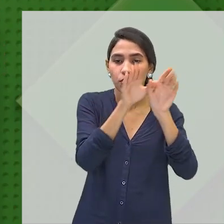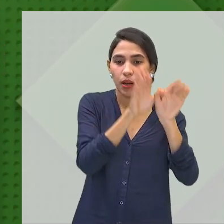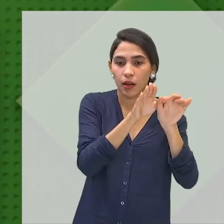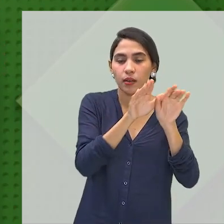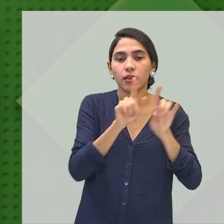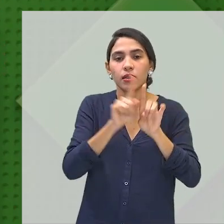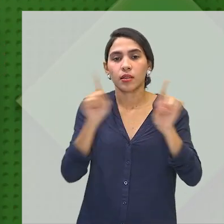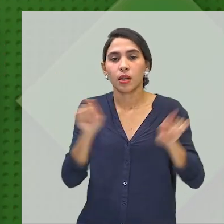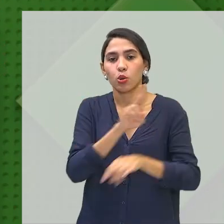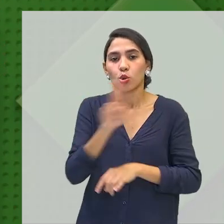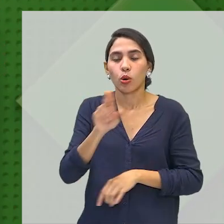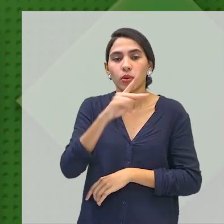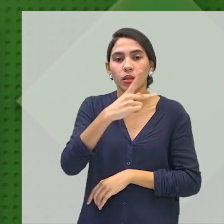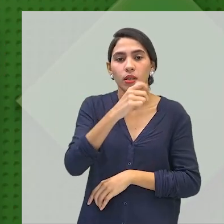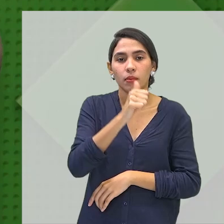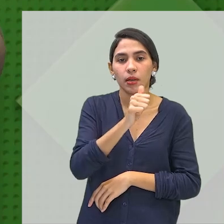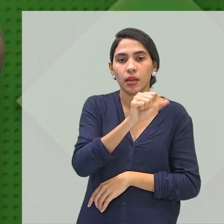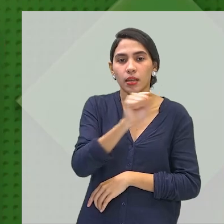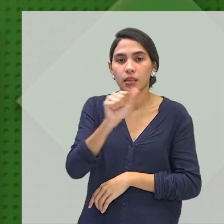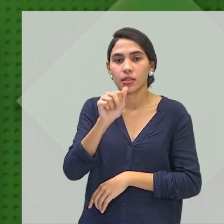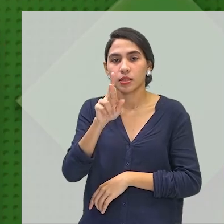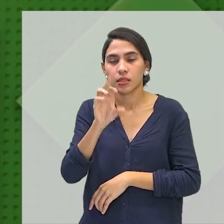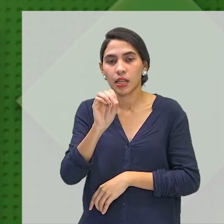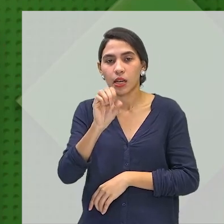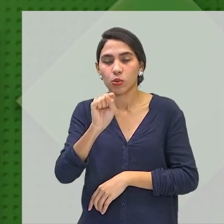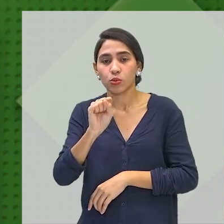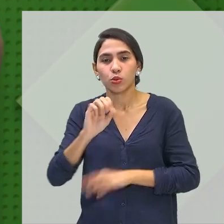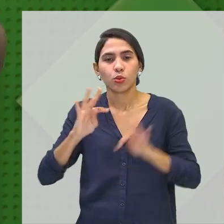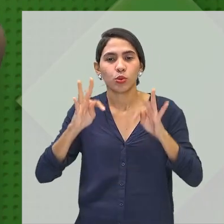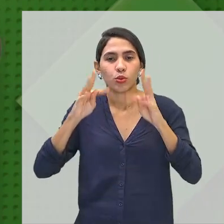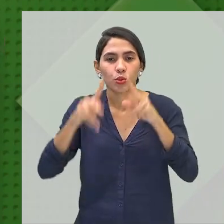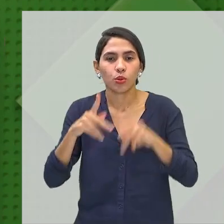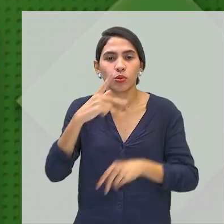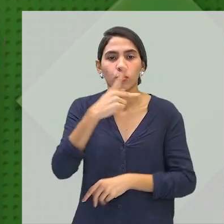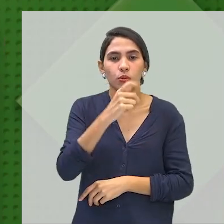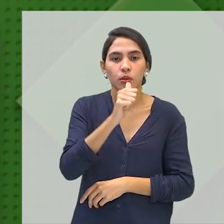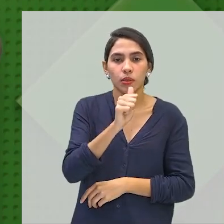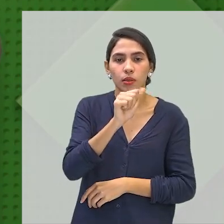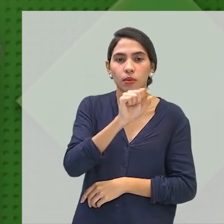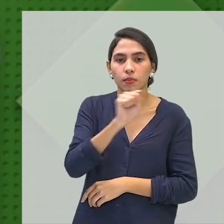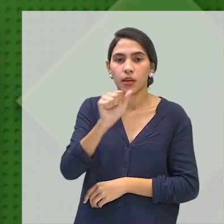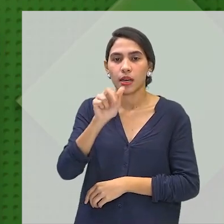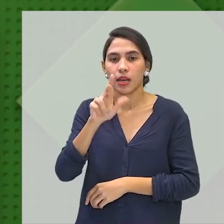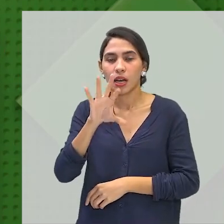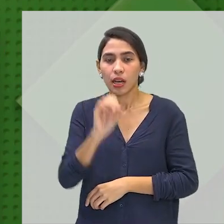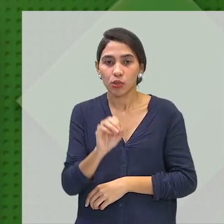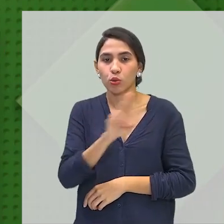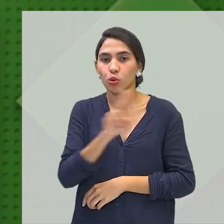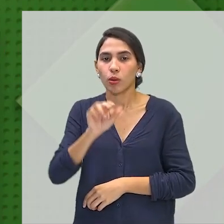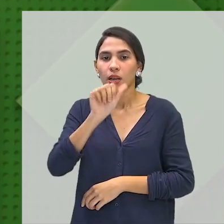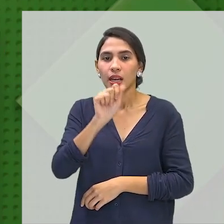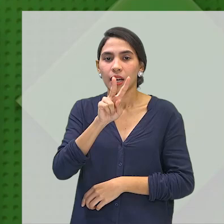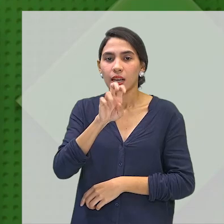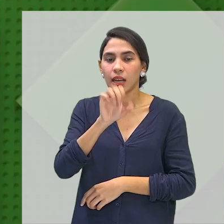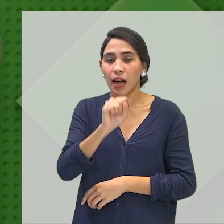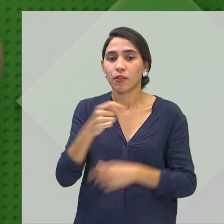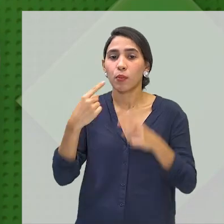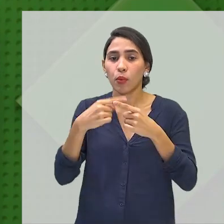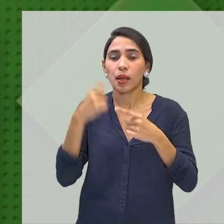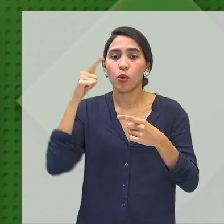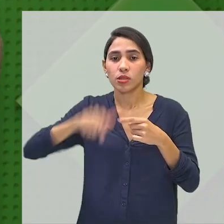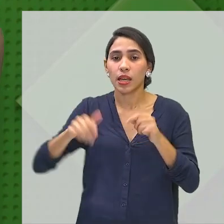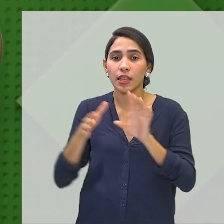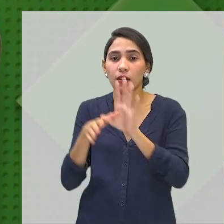voam a gente chama de pássaros, né? Então, todos os pássaros eles são aves, mas nem todas as aves são pássaros.